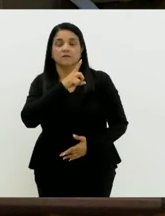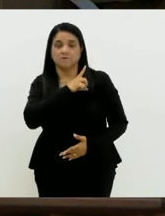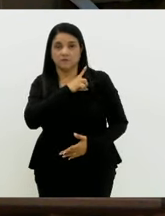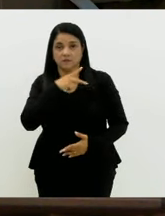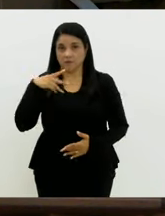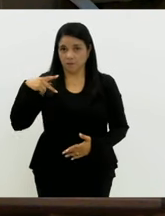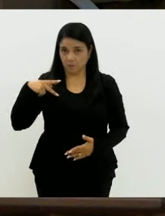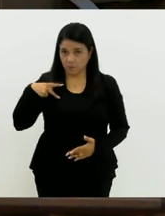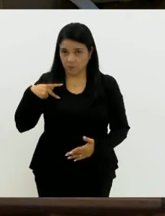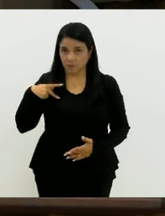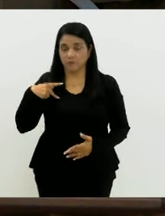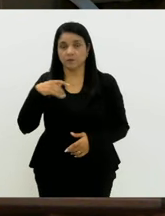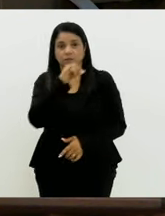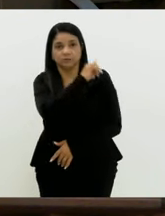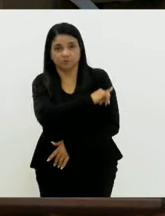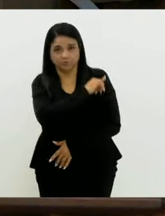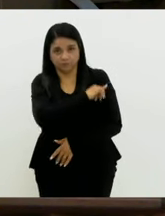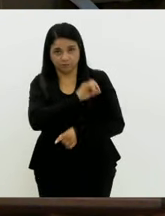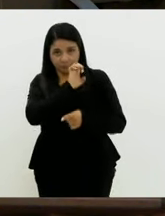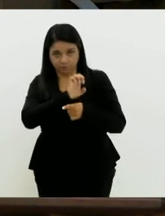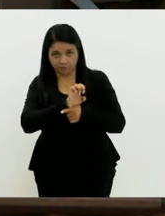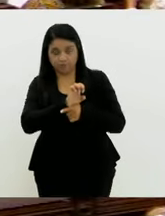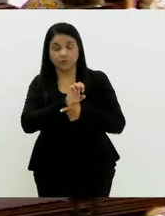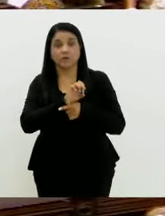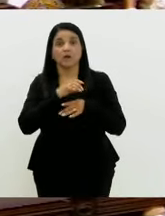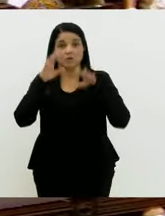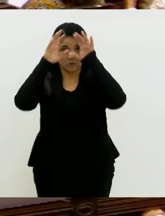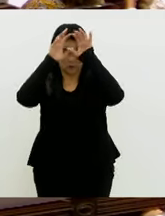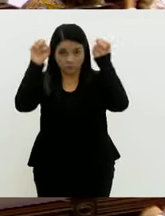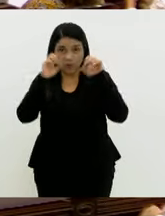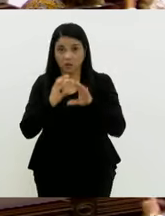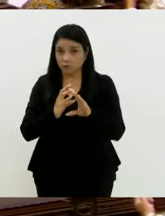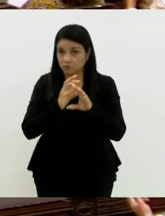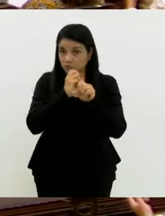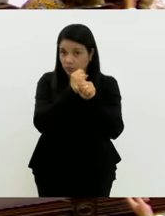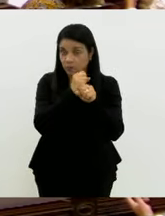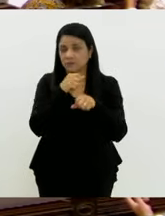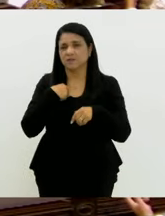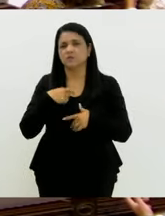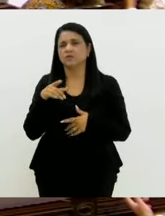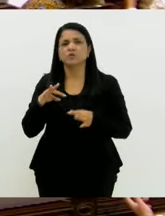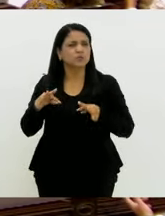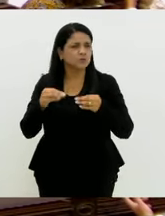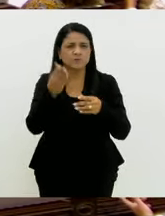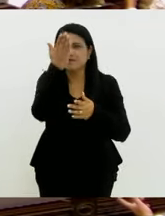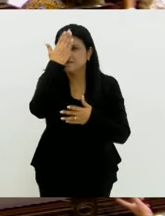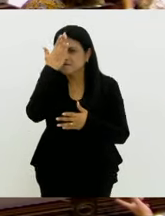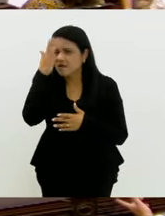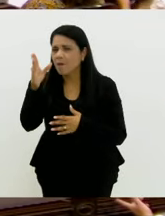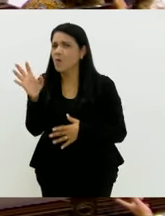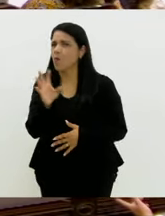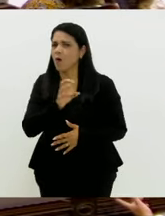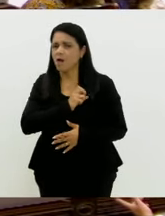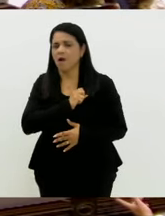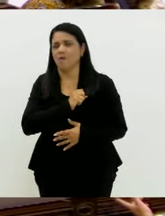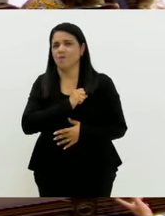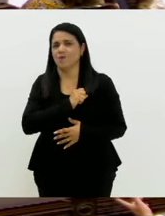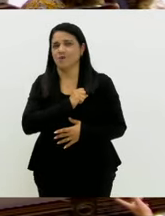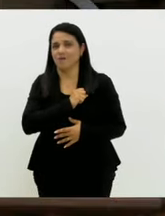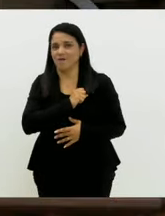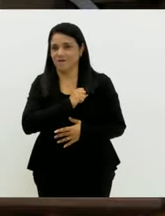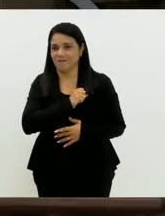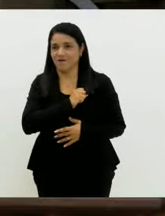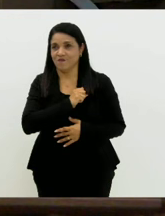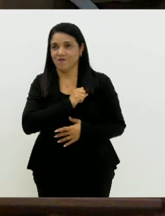de Janeiro, ao Tribunal de Contas, essa casa que todo mundo sabe que eu tenho uma paixão guardada no coração, ao